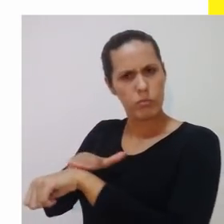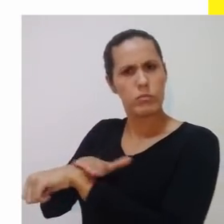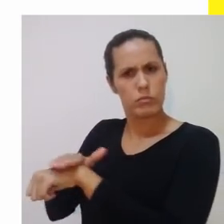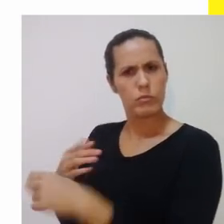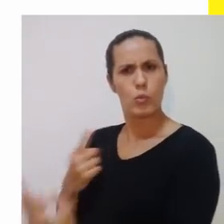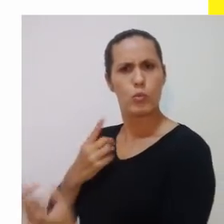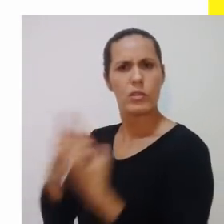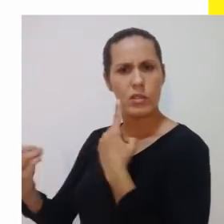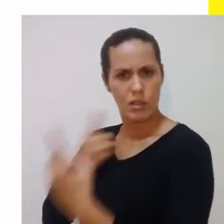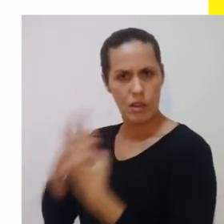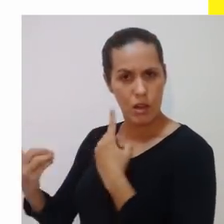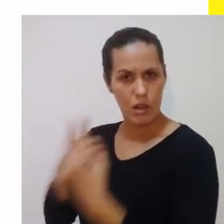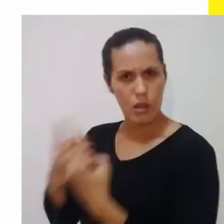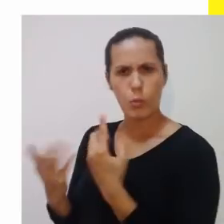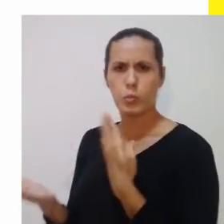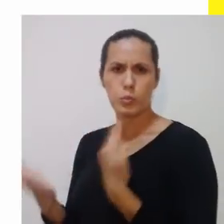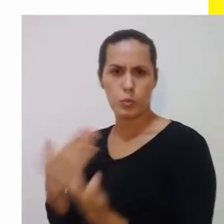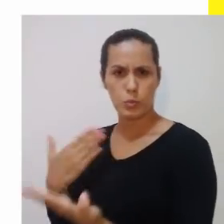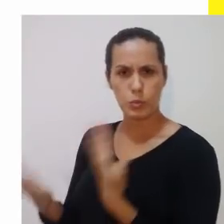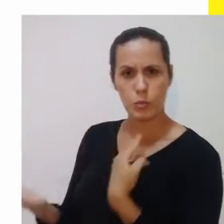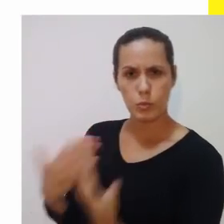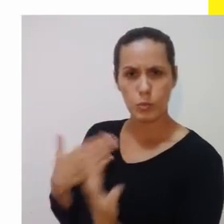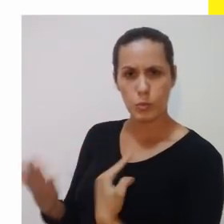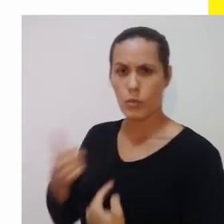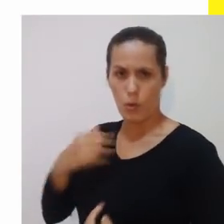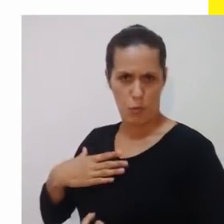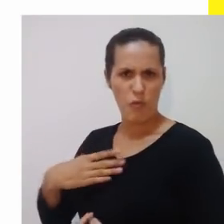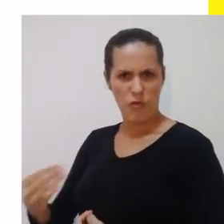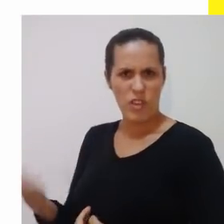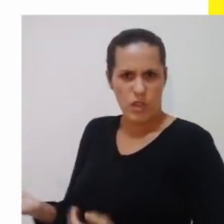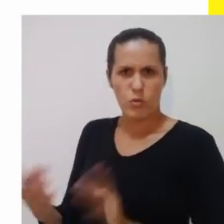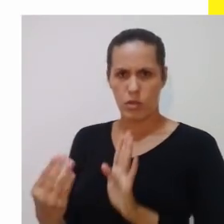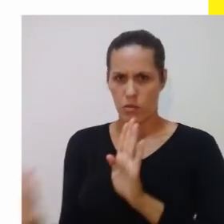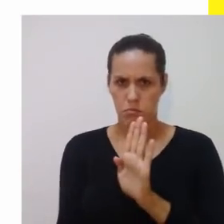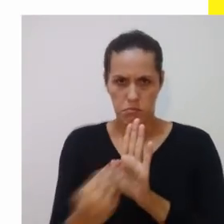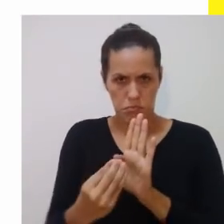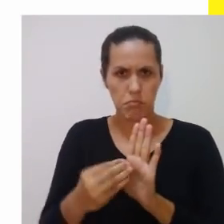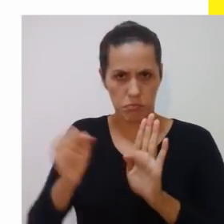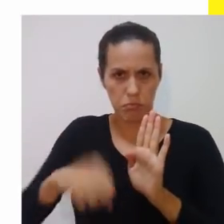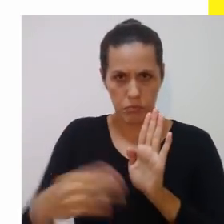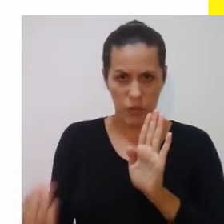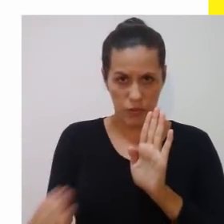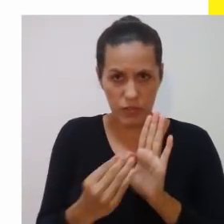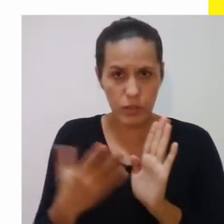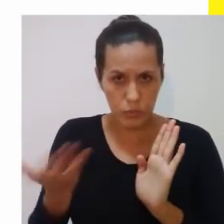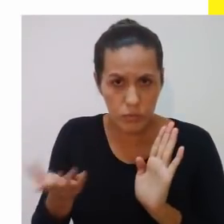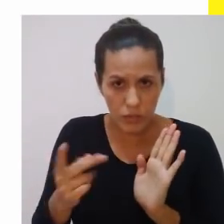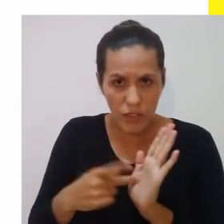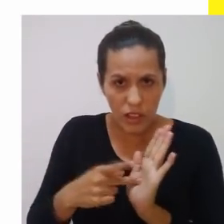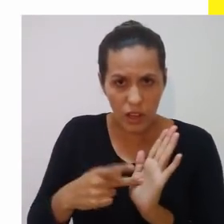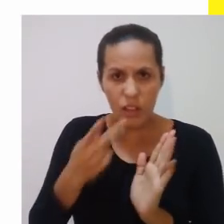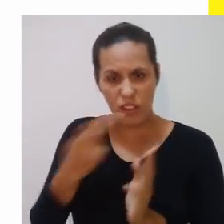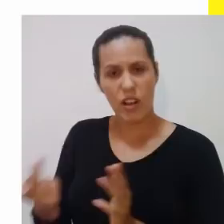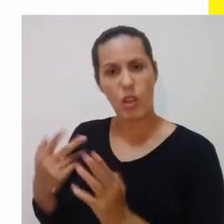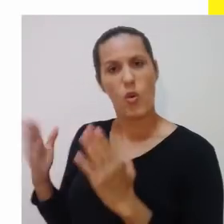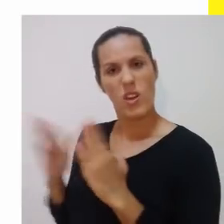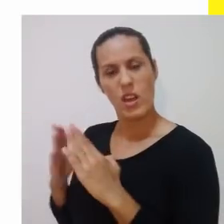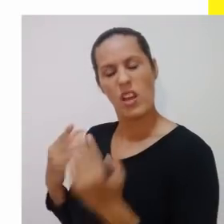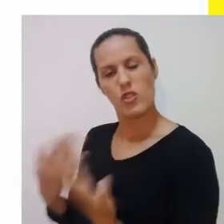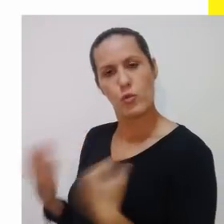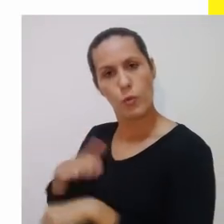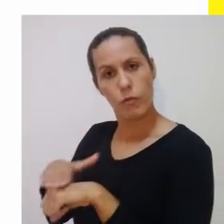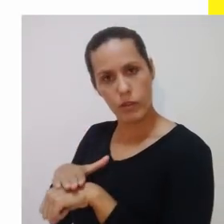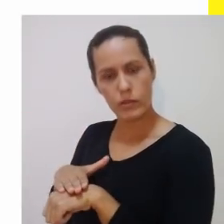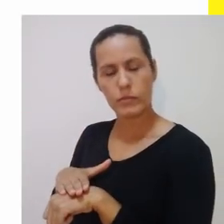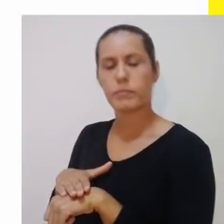uma conversa, um diálogo, um bate-papo com o seu filho. Está explícito, isso está escrito. Ela está dizendo que